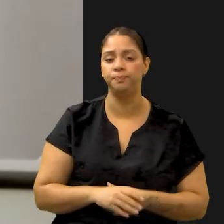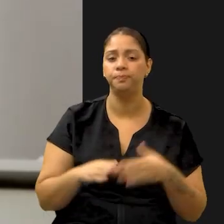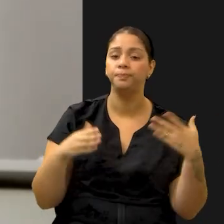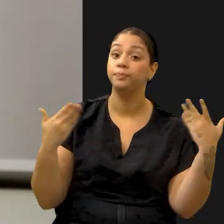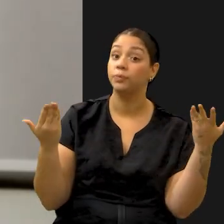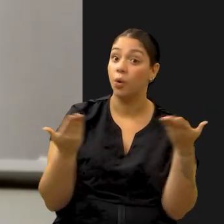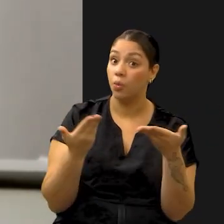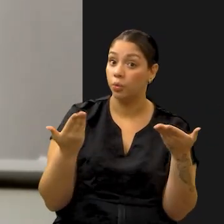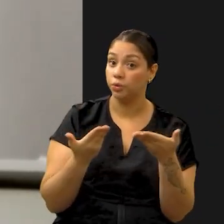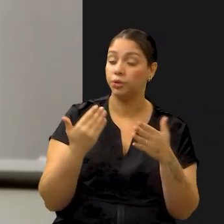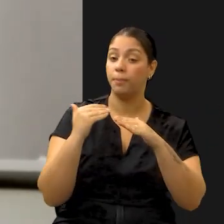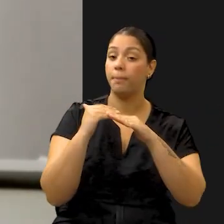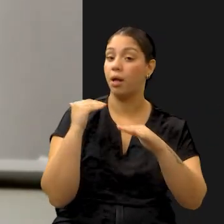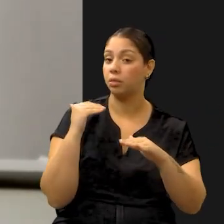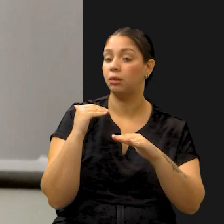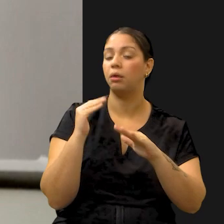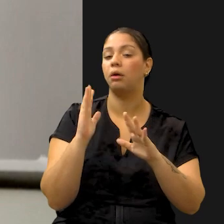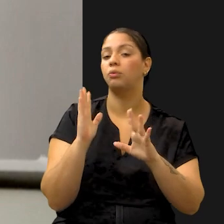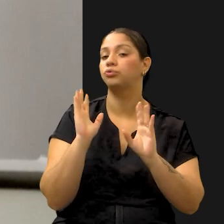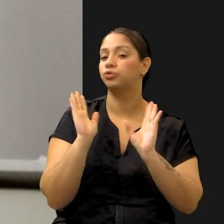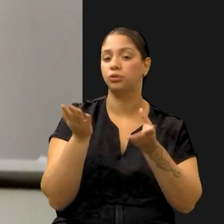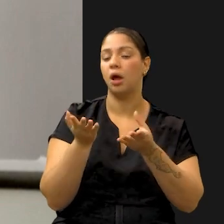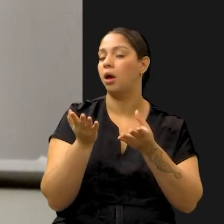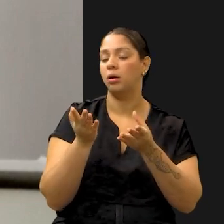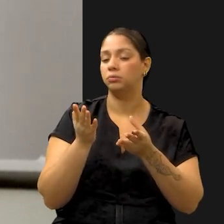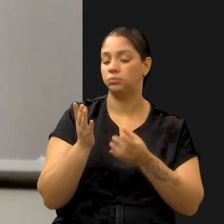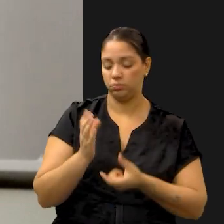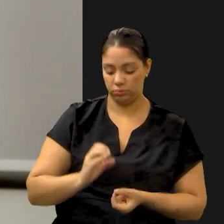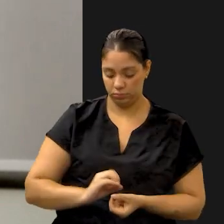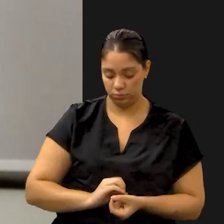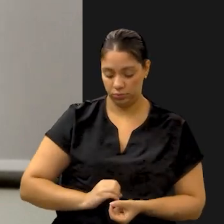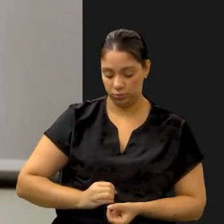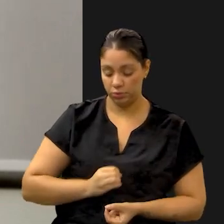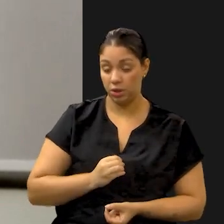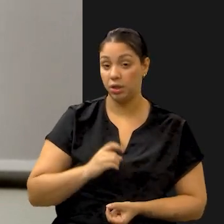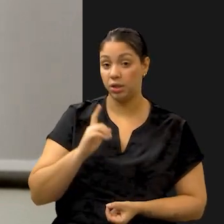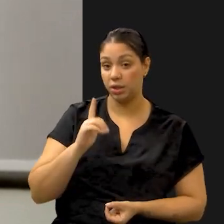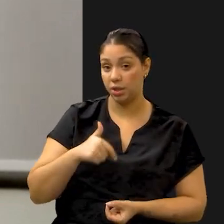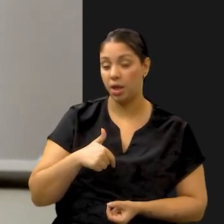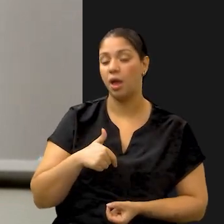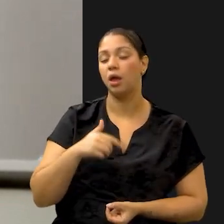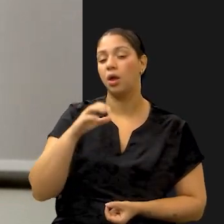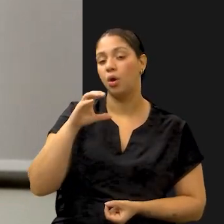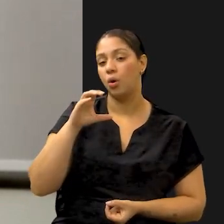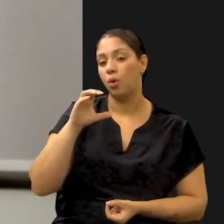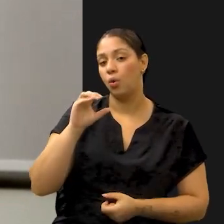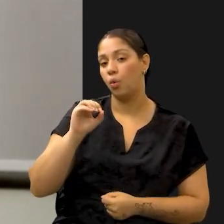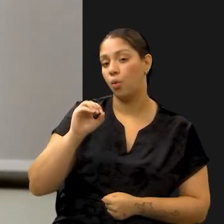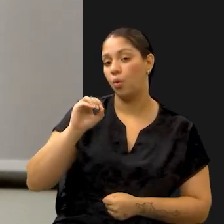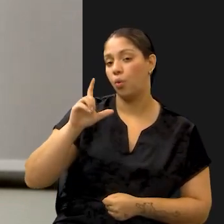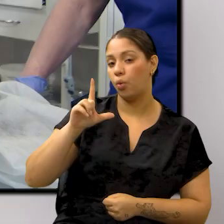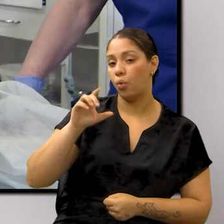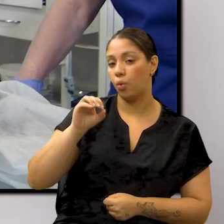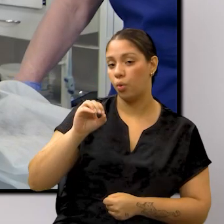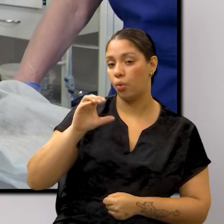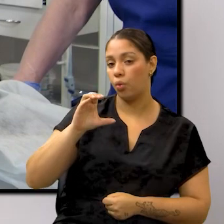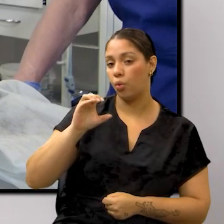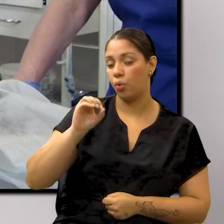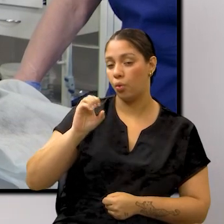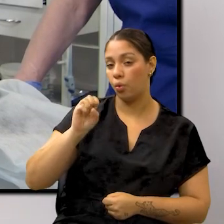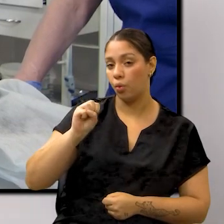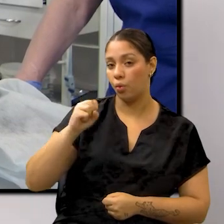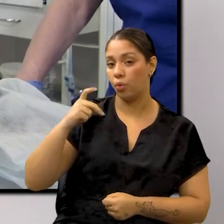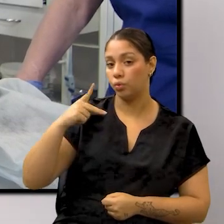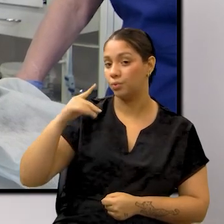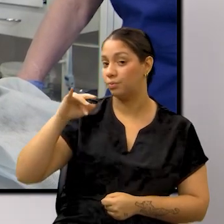O exame hoje, padrão ouro para o diagnóstico de câncer coloretal, é o exame de colonoscopia, que inclusive é um